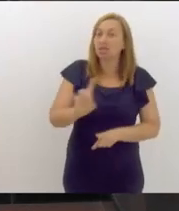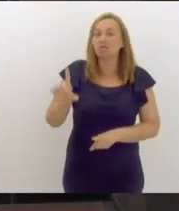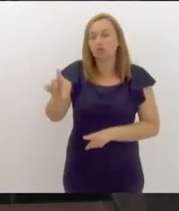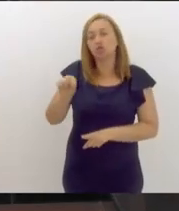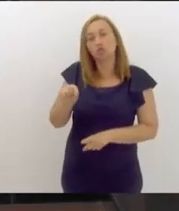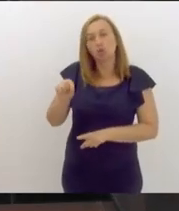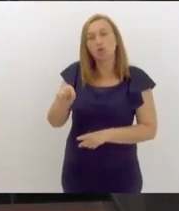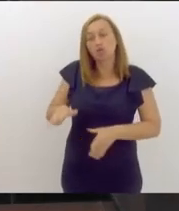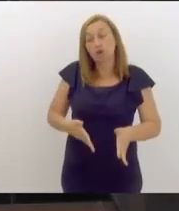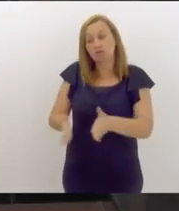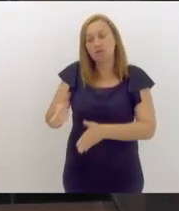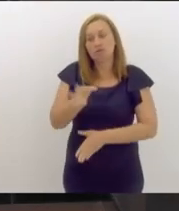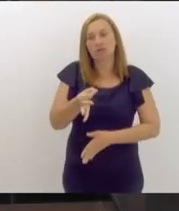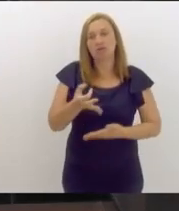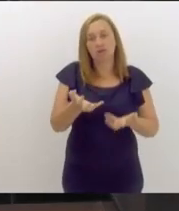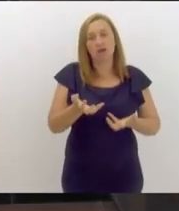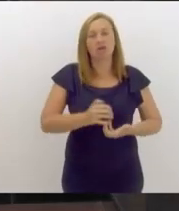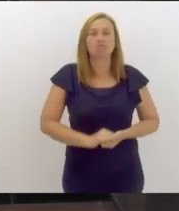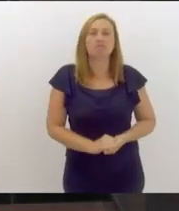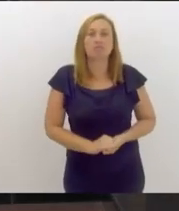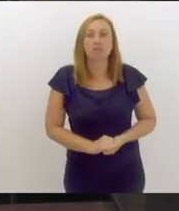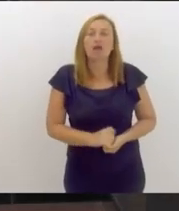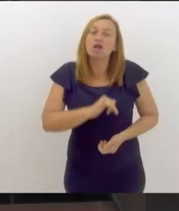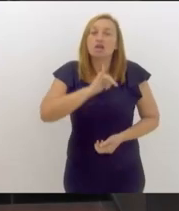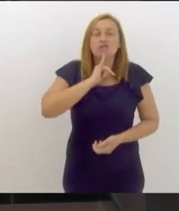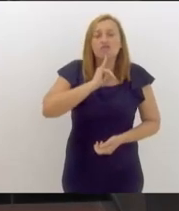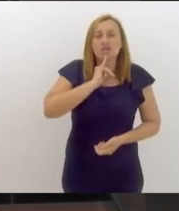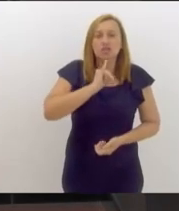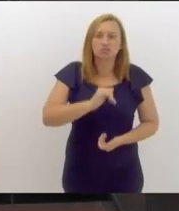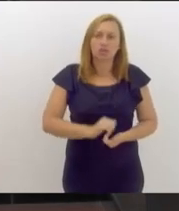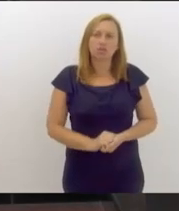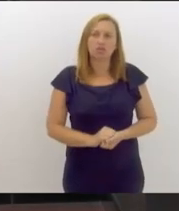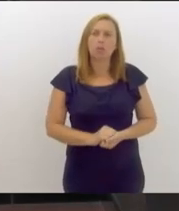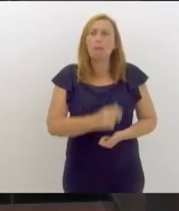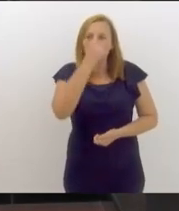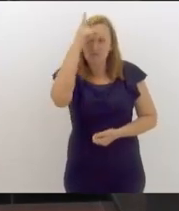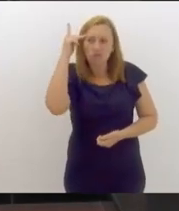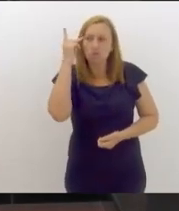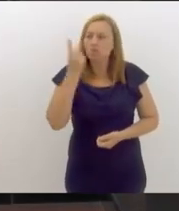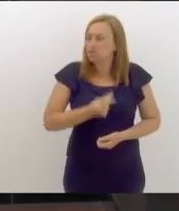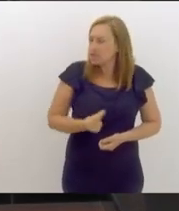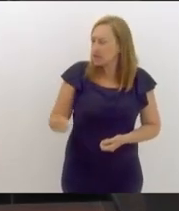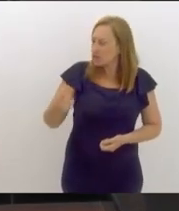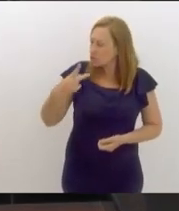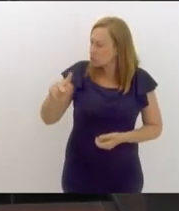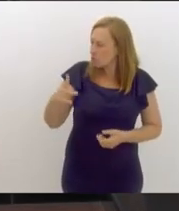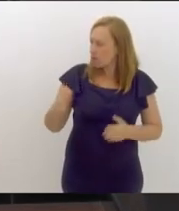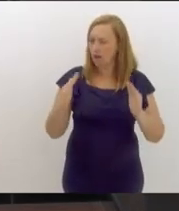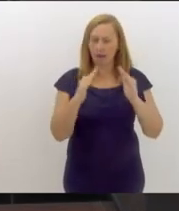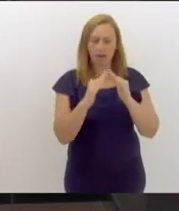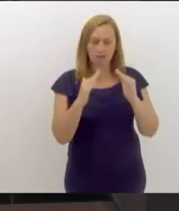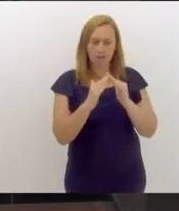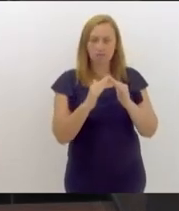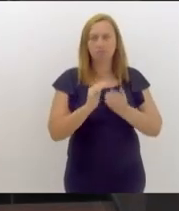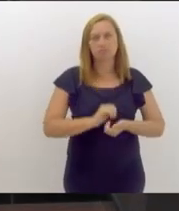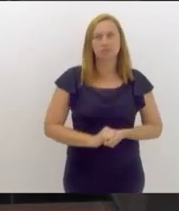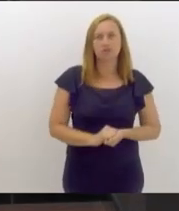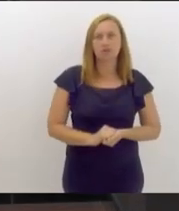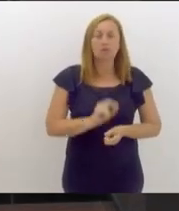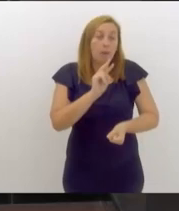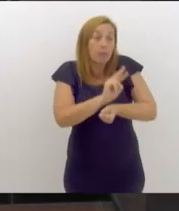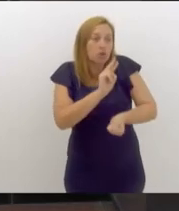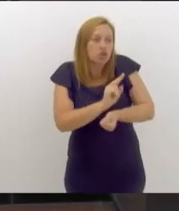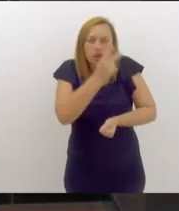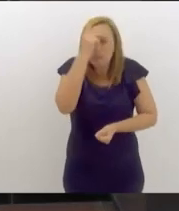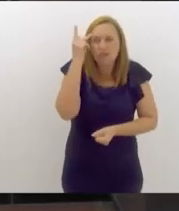escolhe o lado que vai seguir Infelizmente são pessoas que saem da sua casa das suas casas para proteger